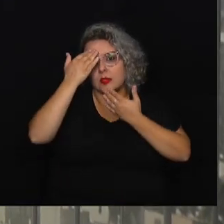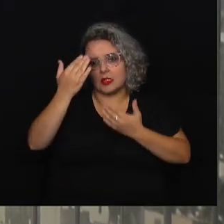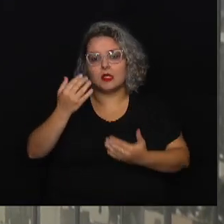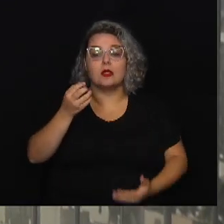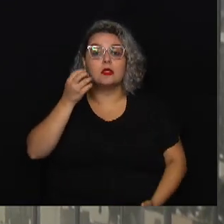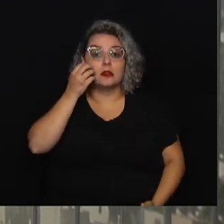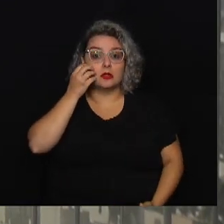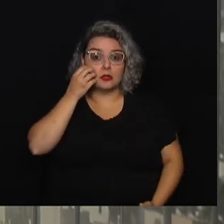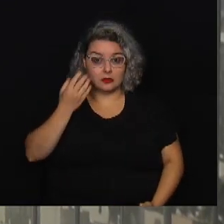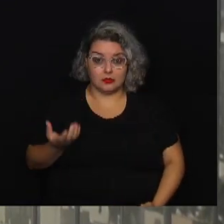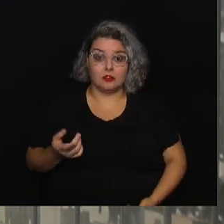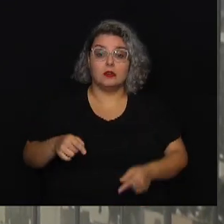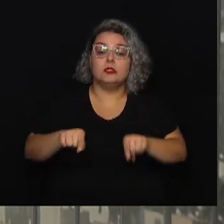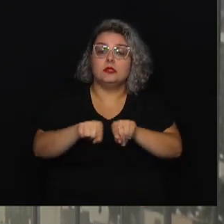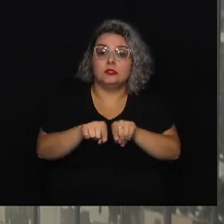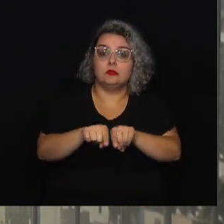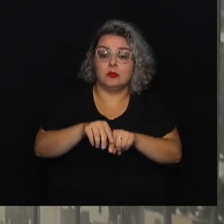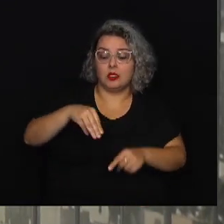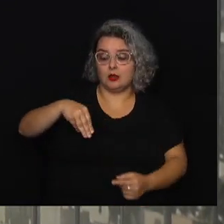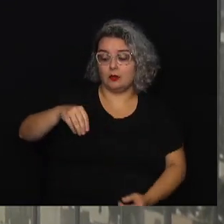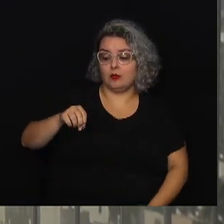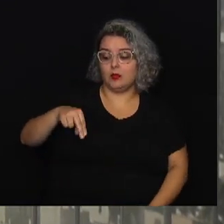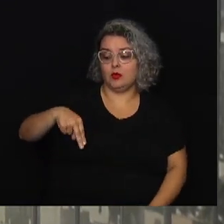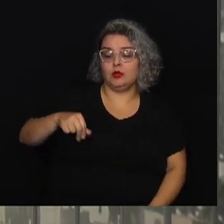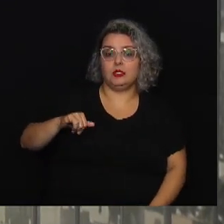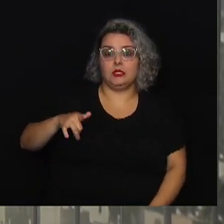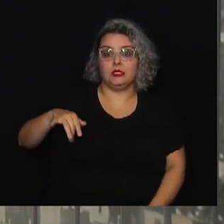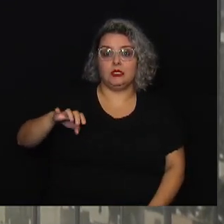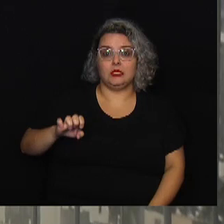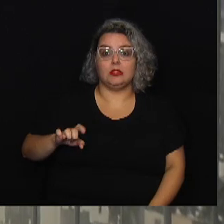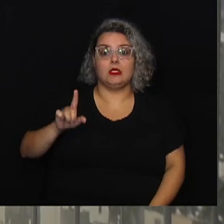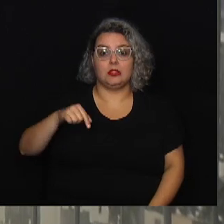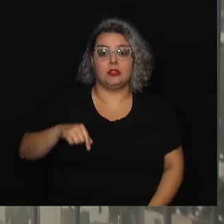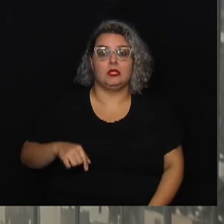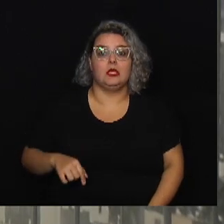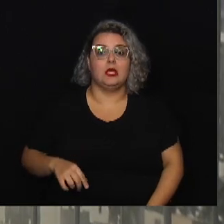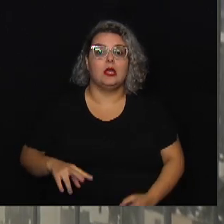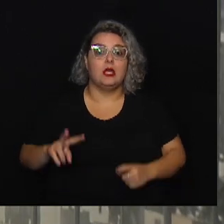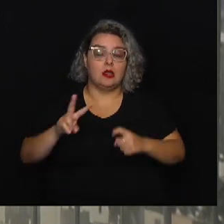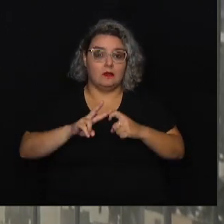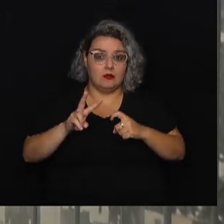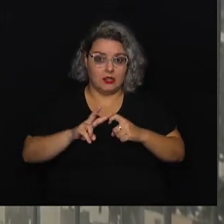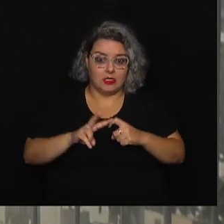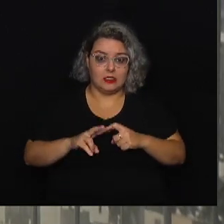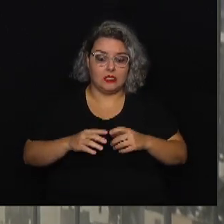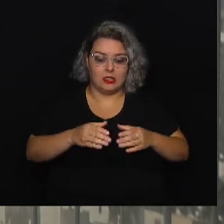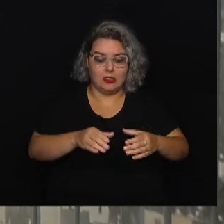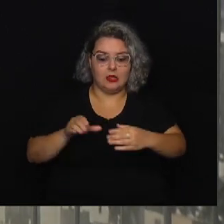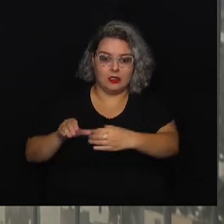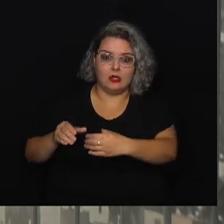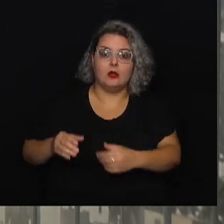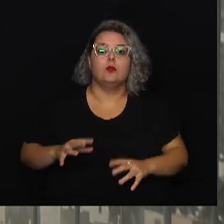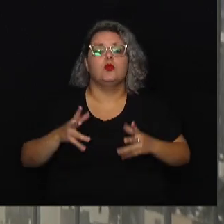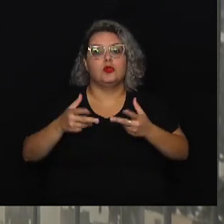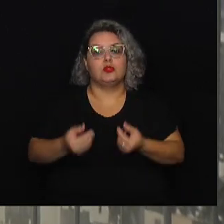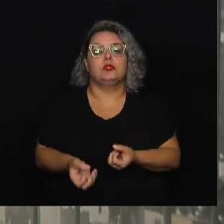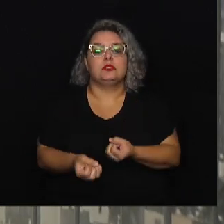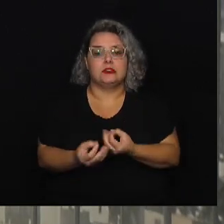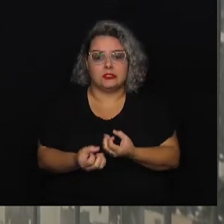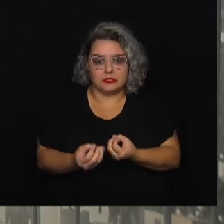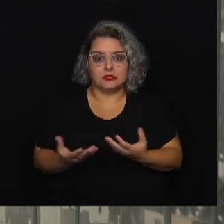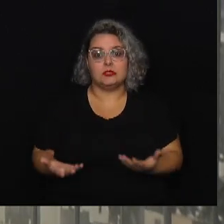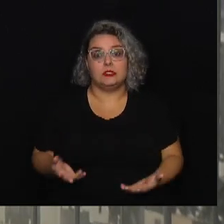André Aranha, e também a Monique Aranha, né, que é veterinária aí da Clínica Móvel, por todas essas informações.